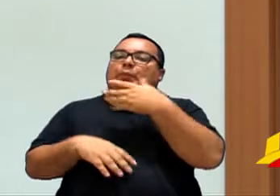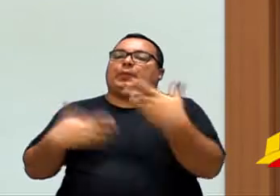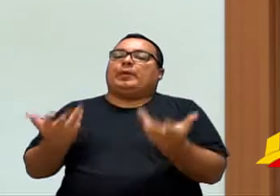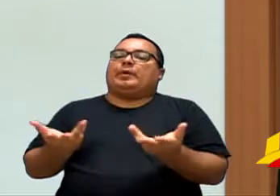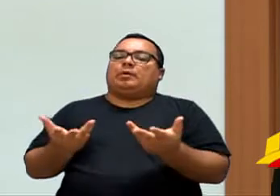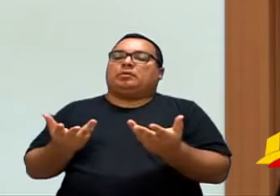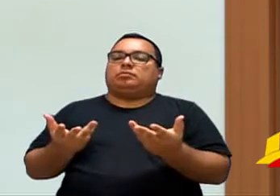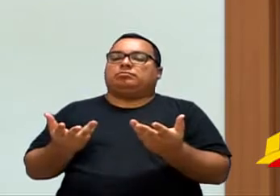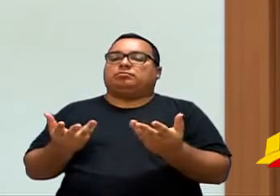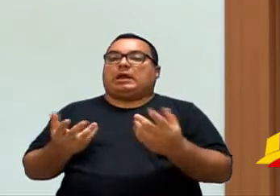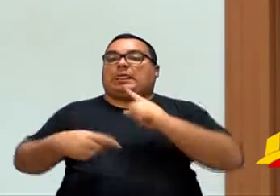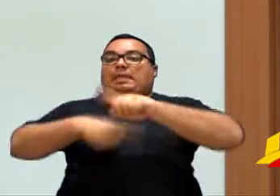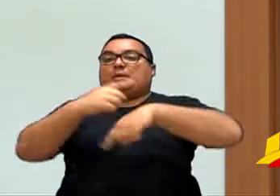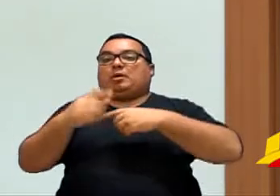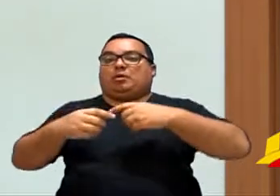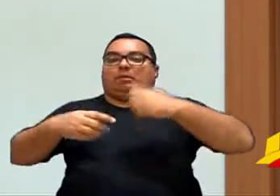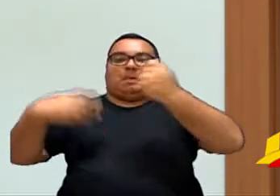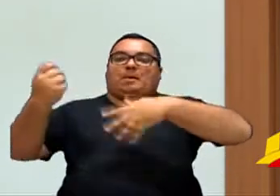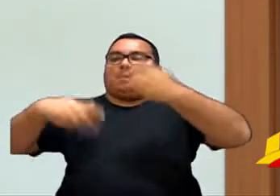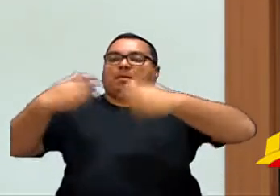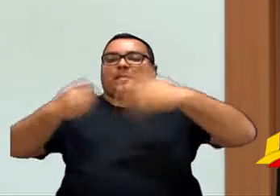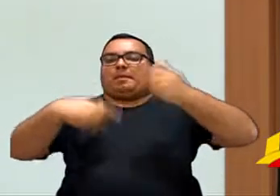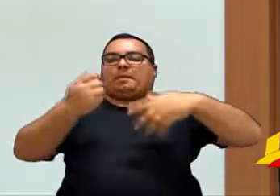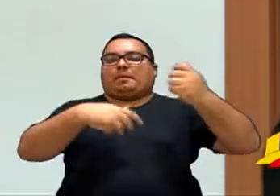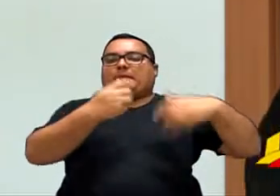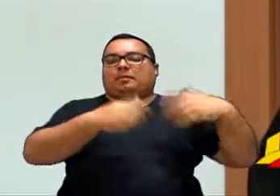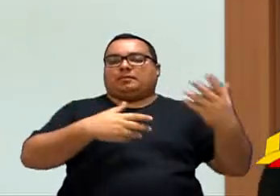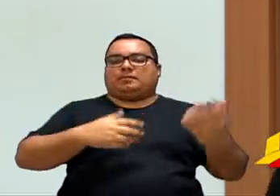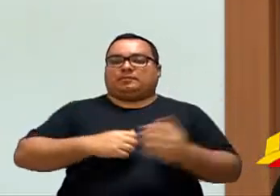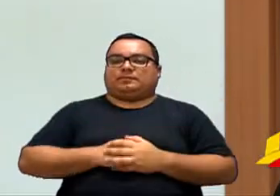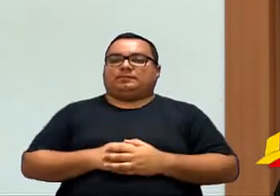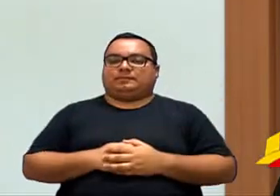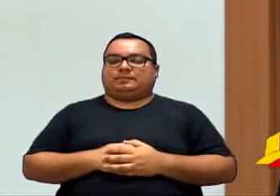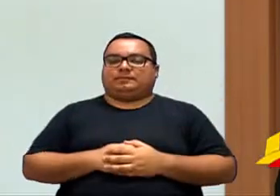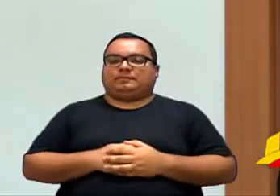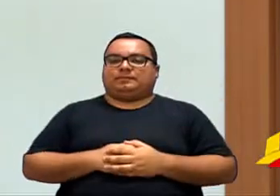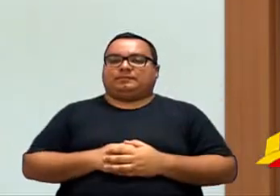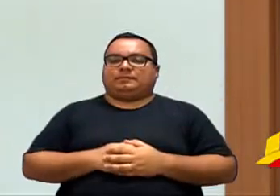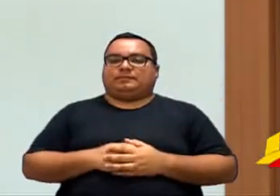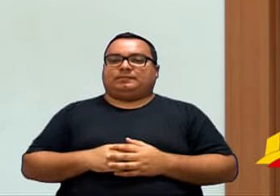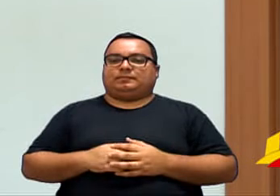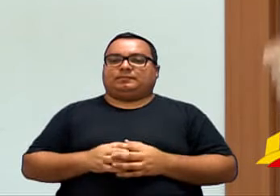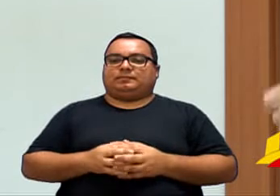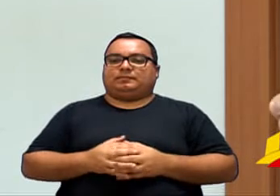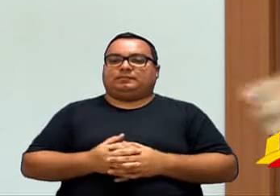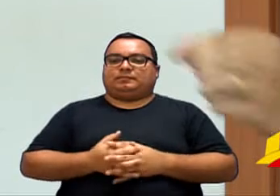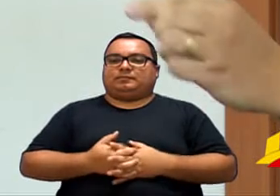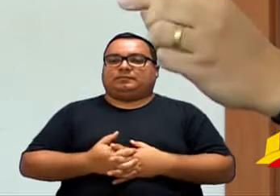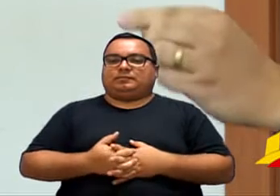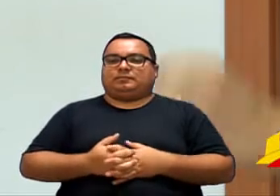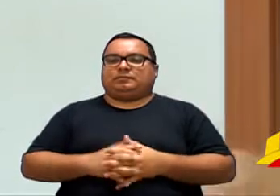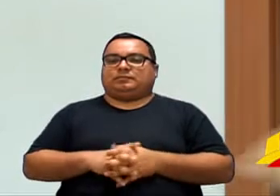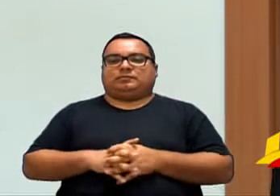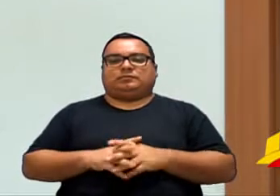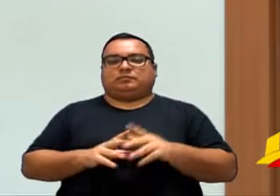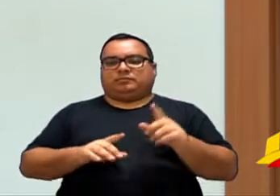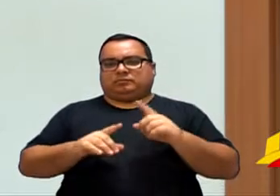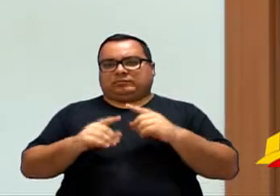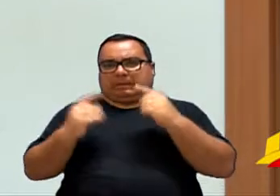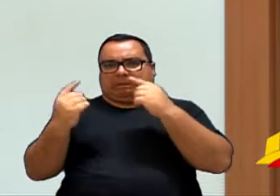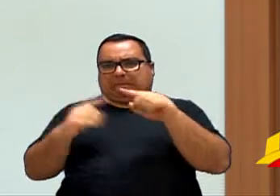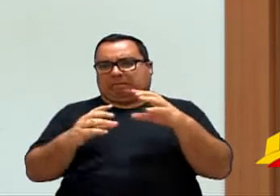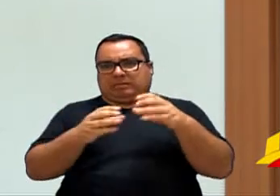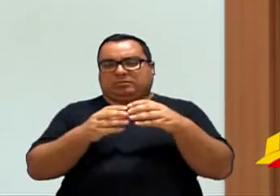aqui vem as esplanações Comissão de Justiça persegues Poxa para lá todo mundo tem a mesma oportunidade na segunda-feira